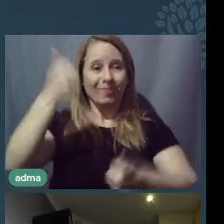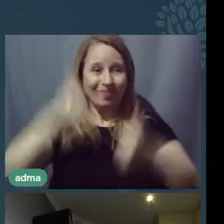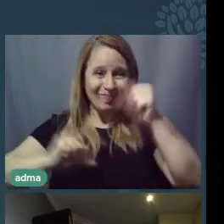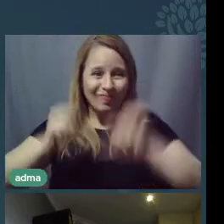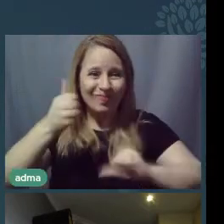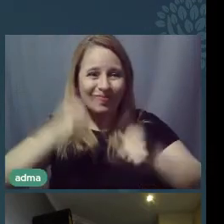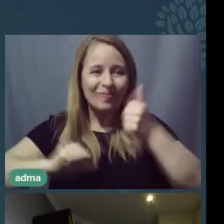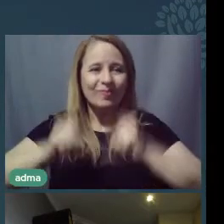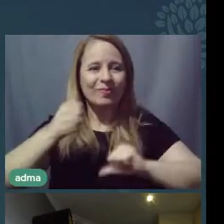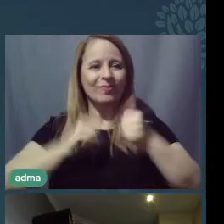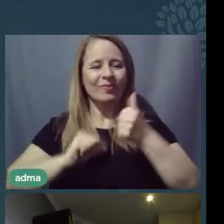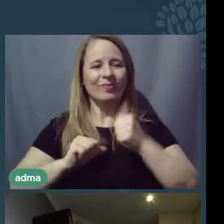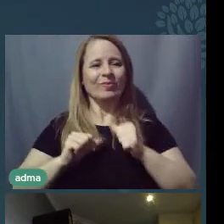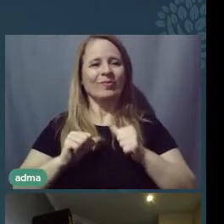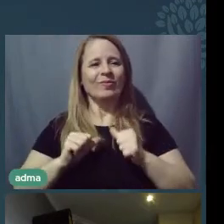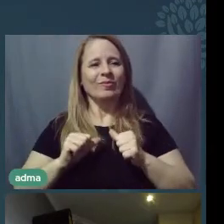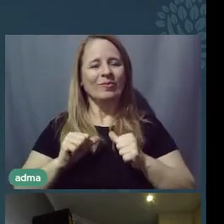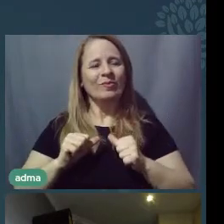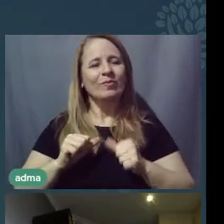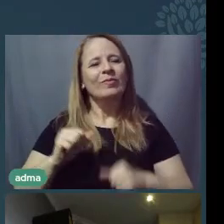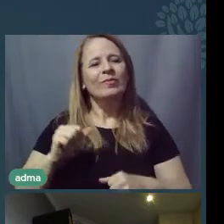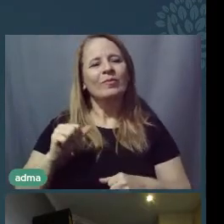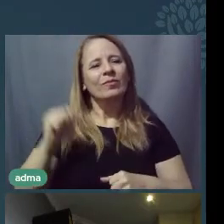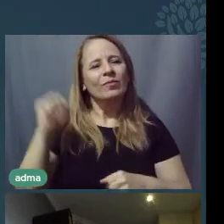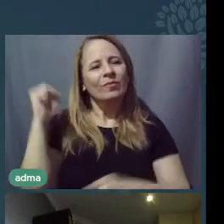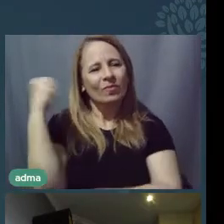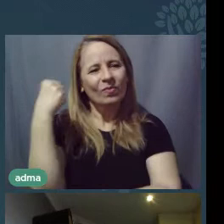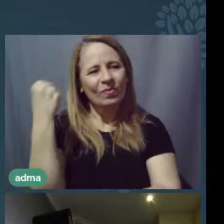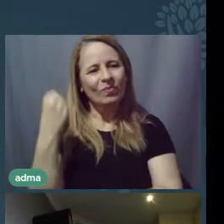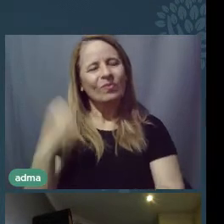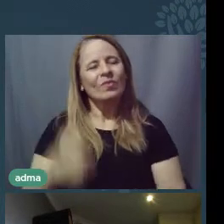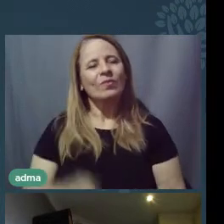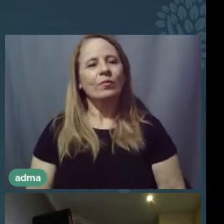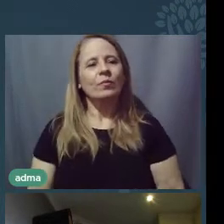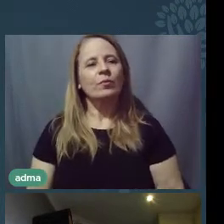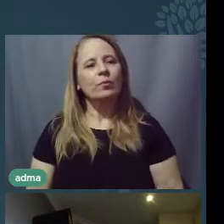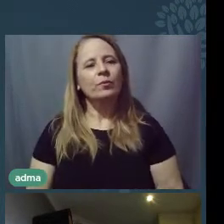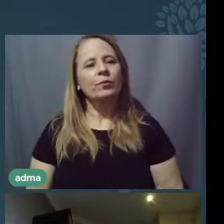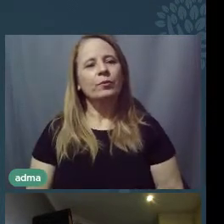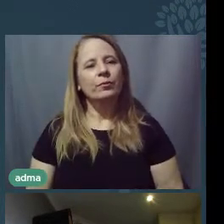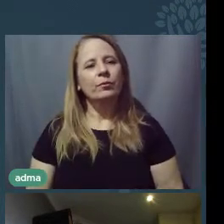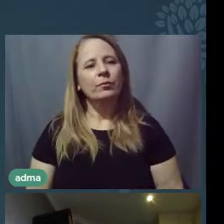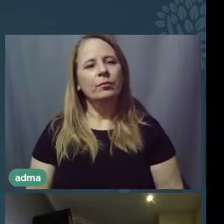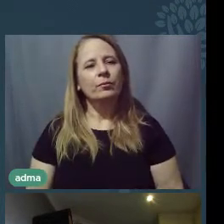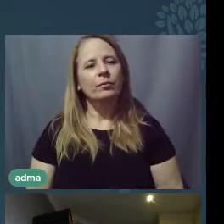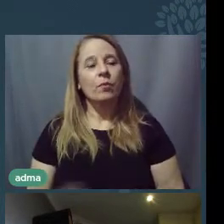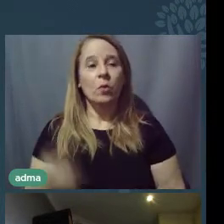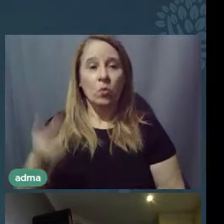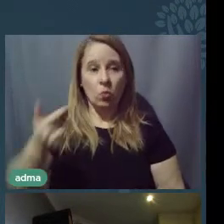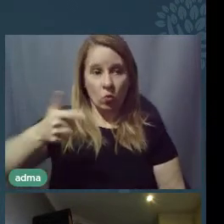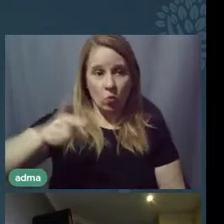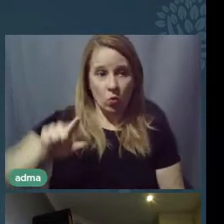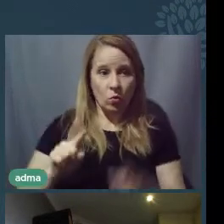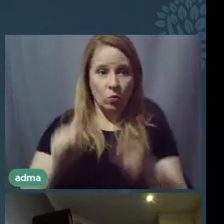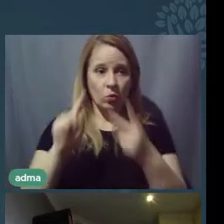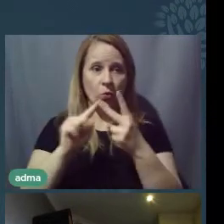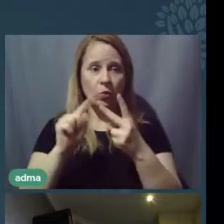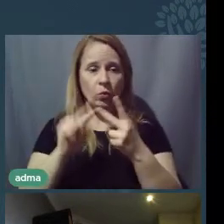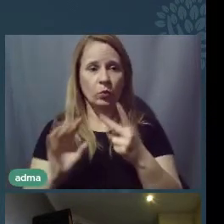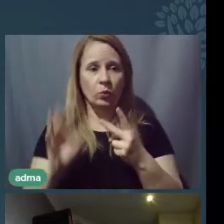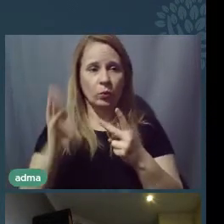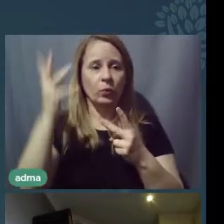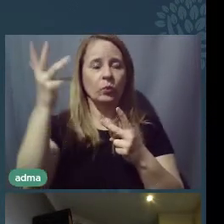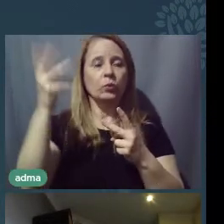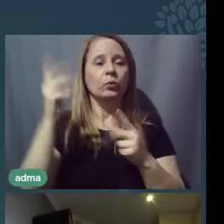agudização, né, da crise, e um momento não menos importante, na verdade,